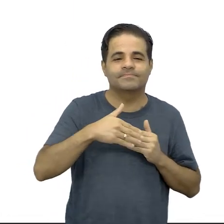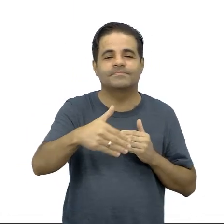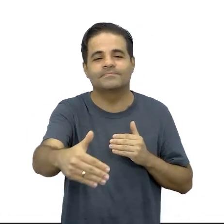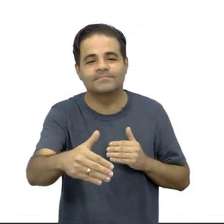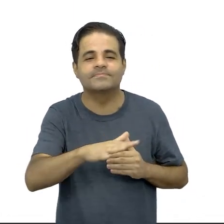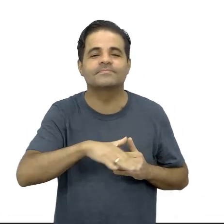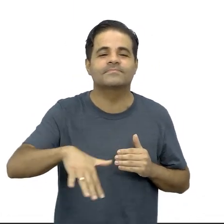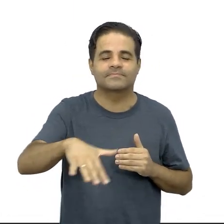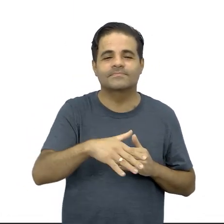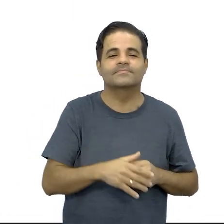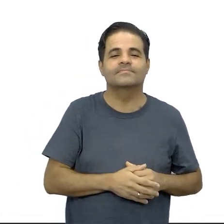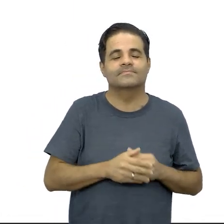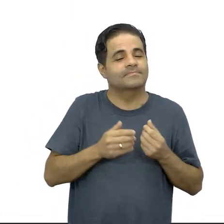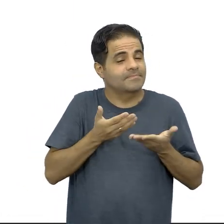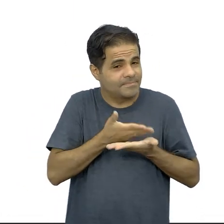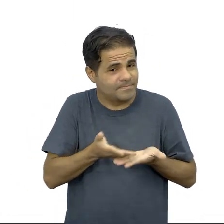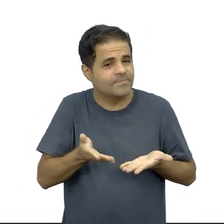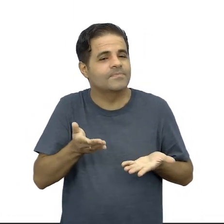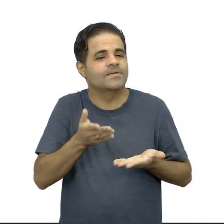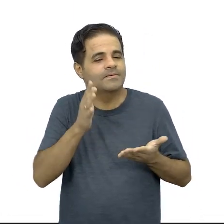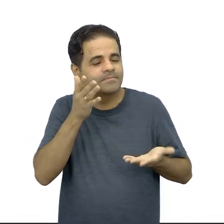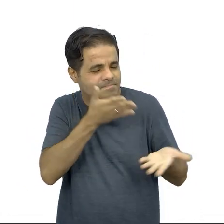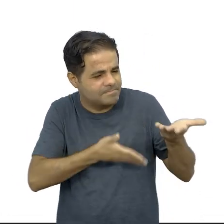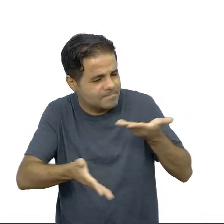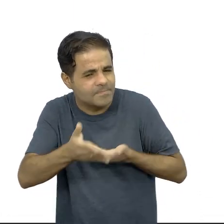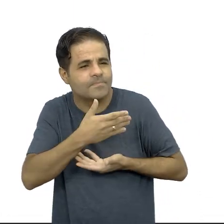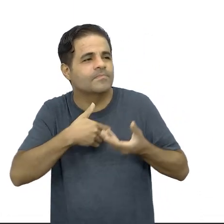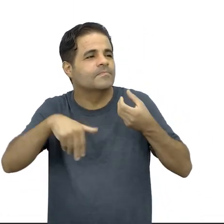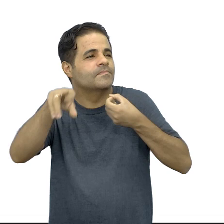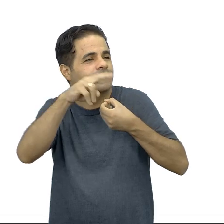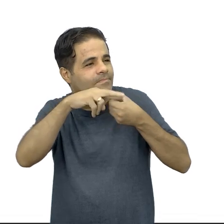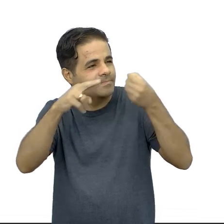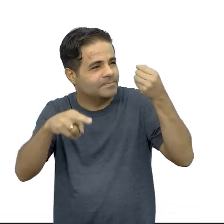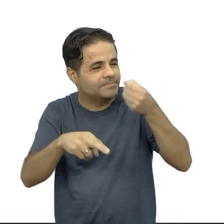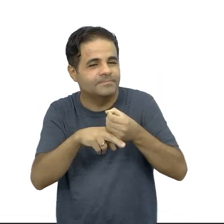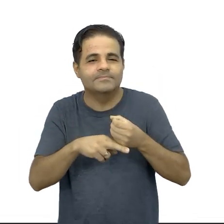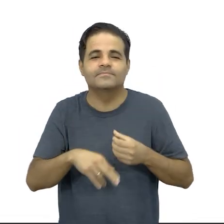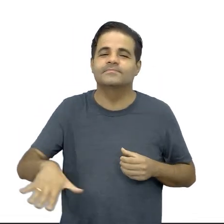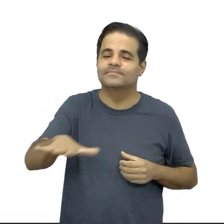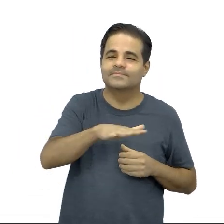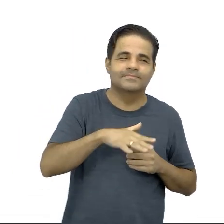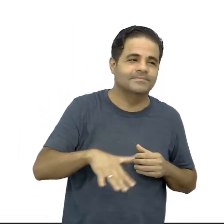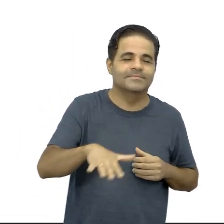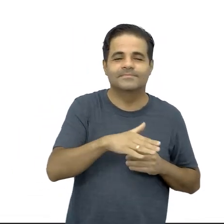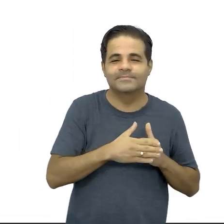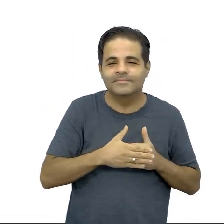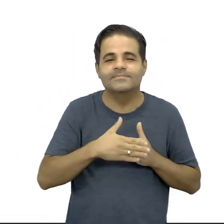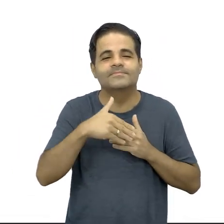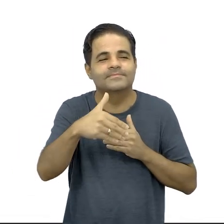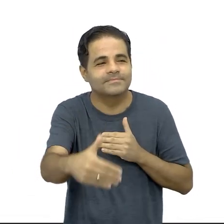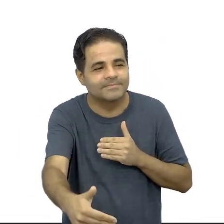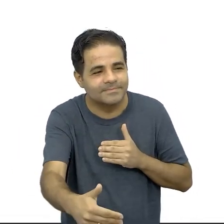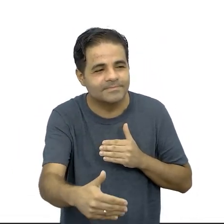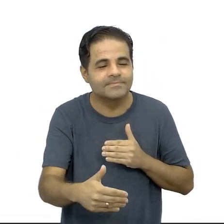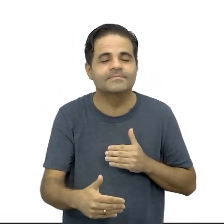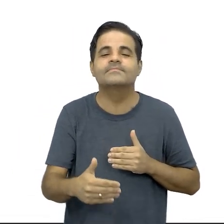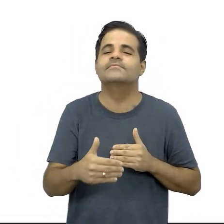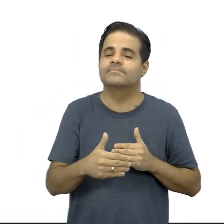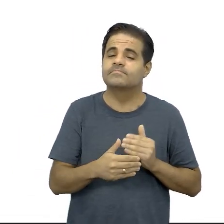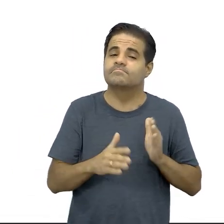visando ao planejamento de ações de recuperação e de aprendizagem, né? Então,